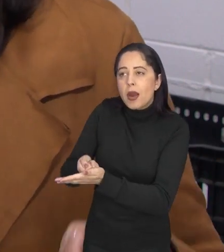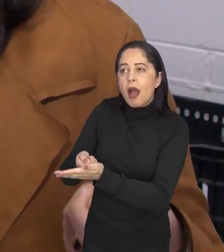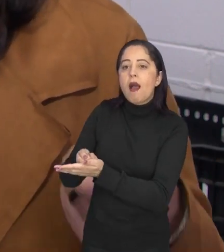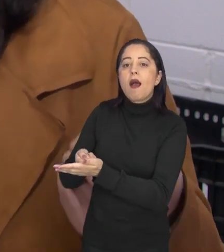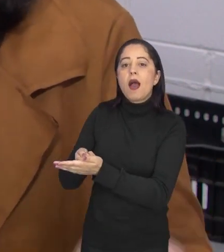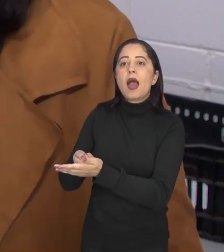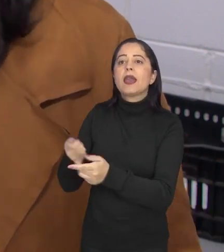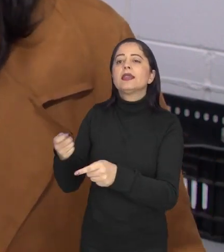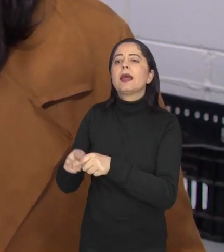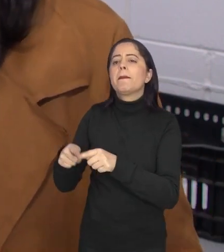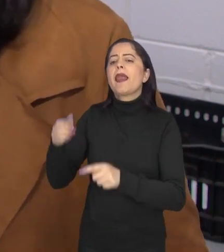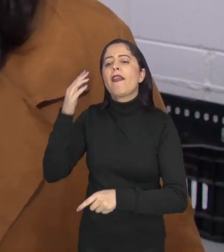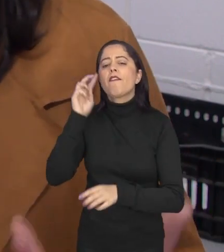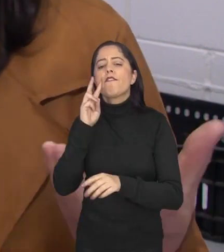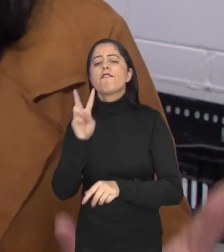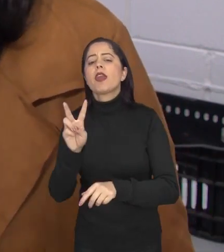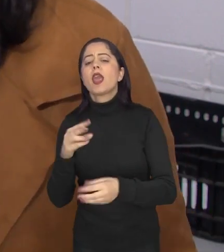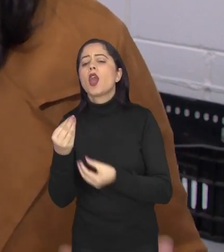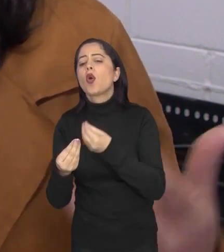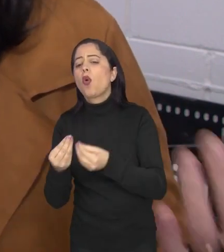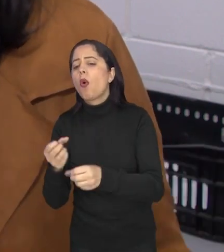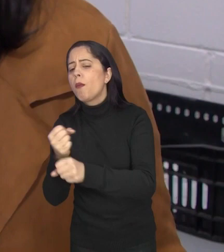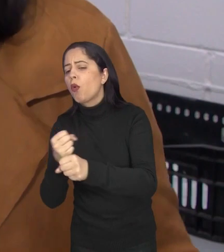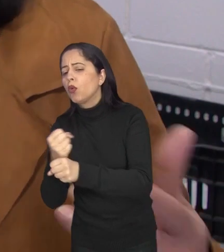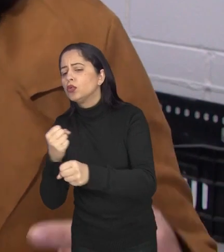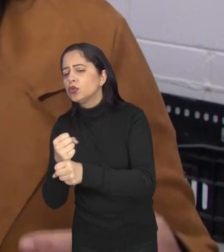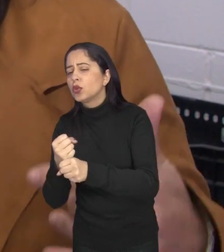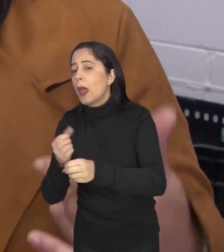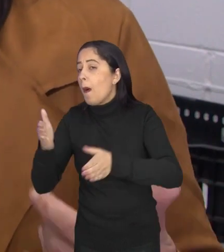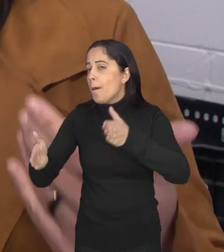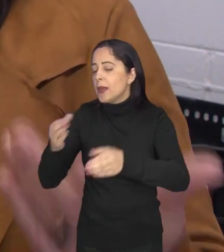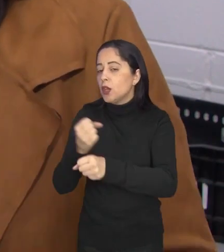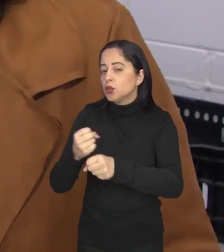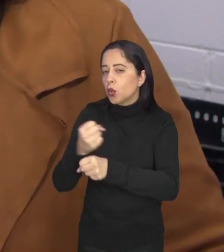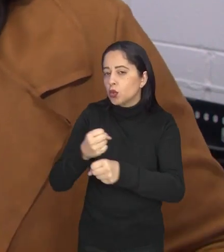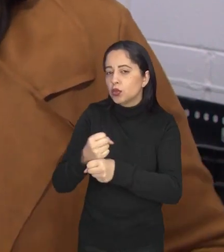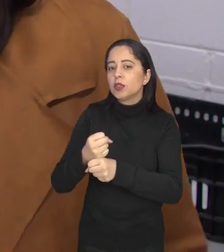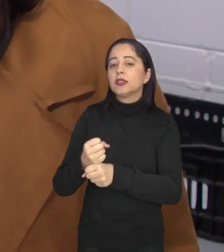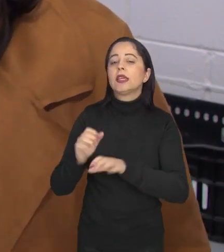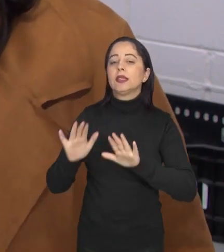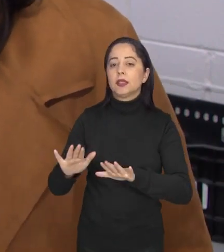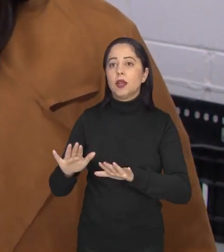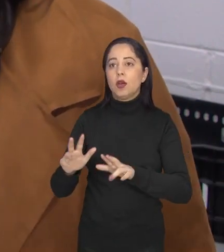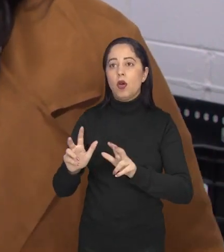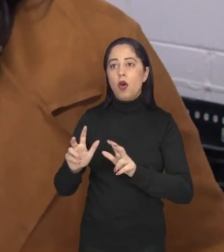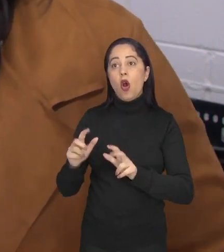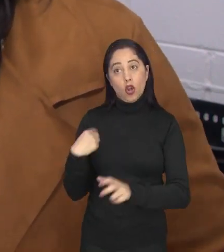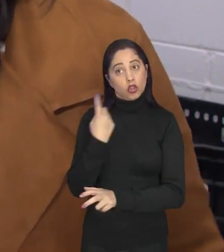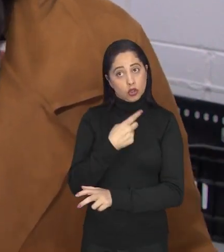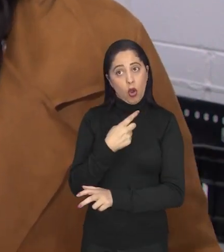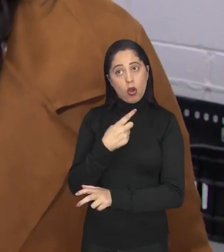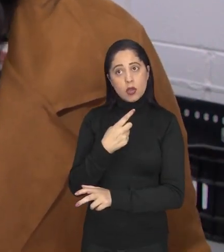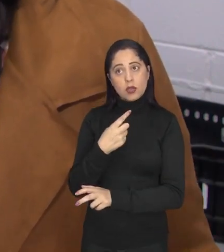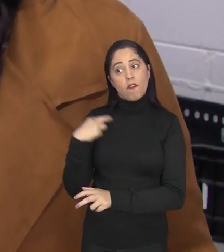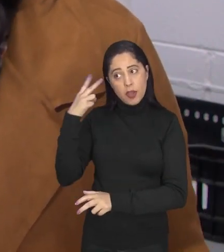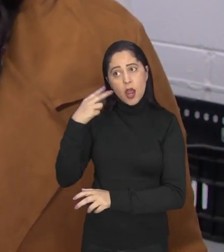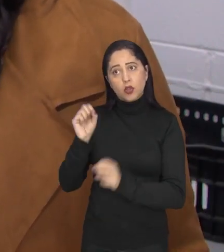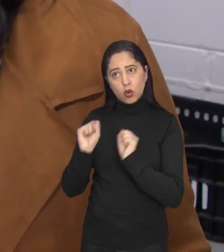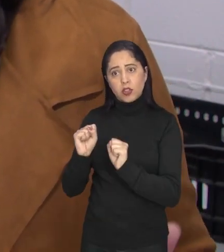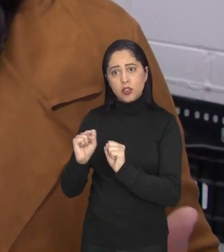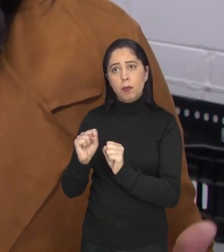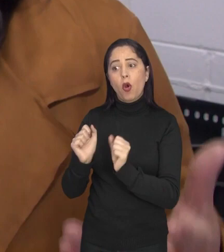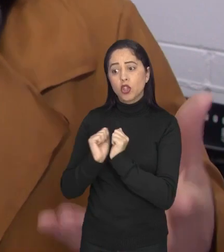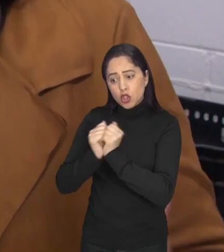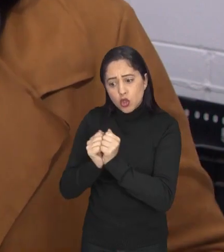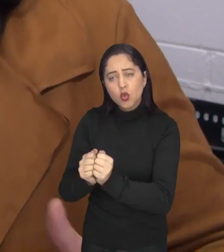cobrar, que vai acompanhar como que está esse andamento da construção, do registro do terreno, enfim. E a Câmara pode